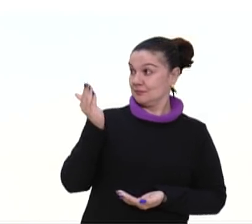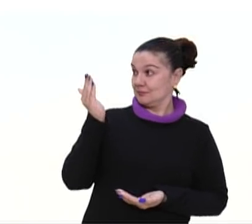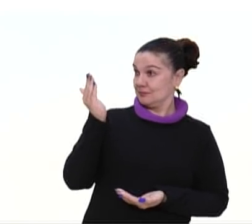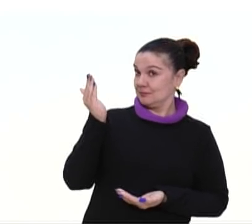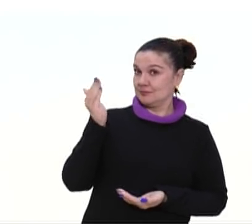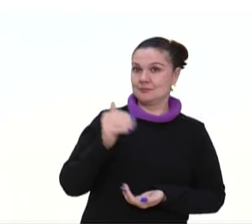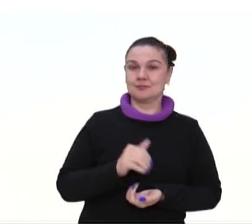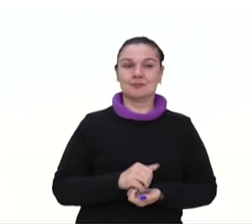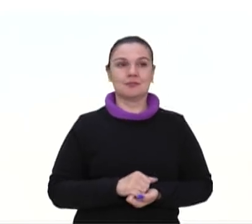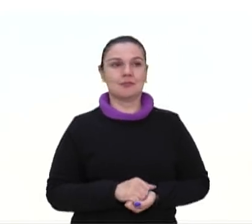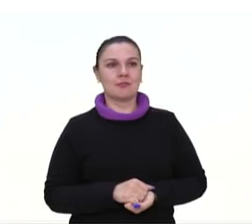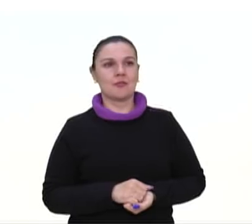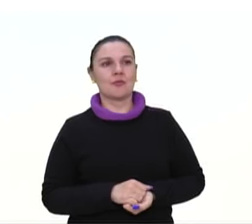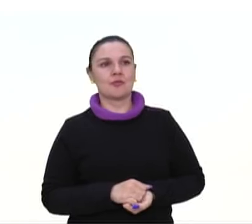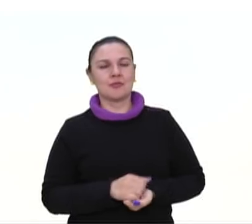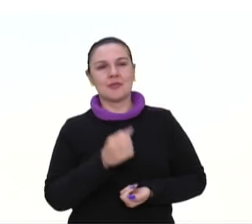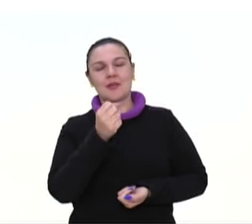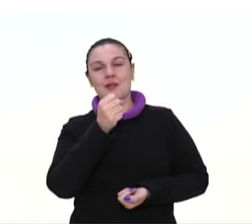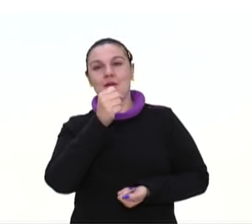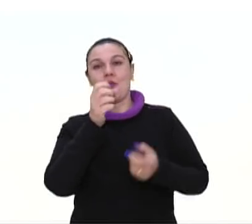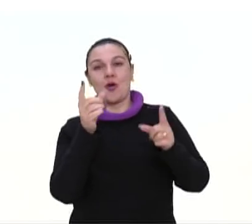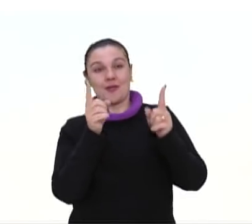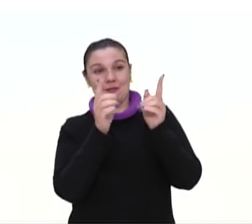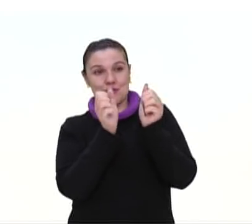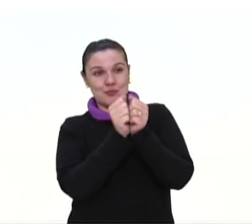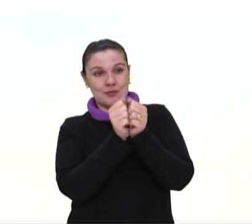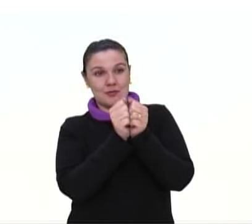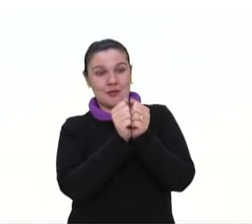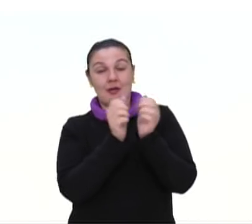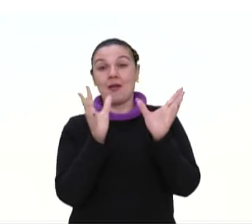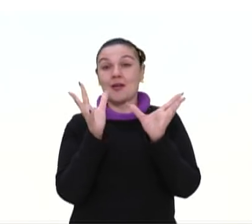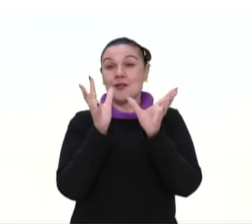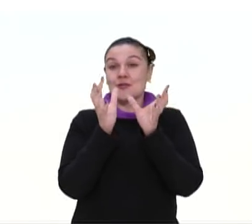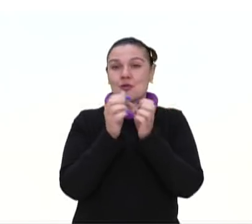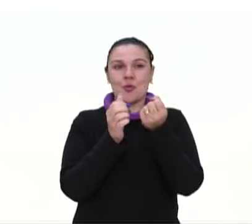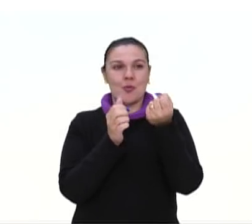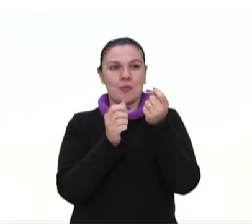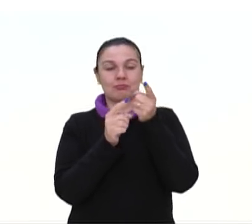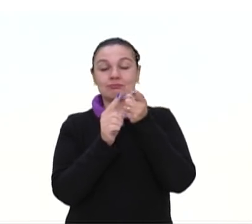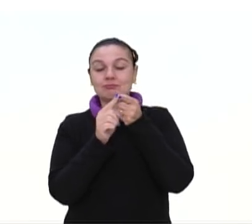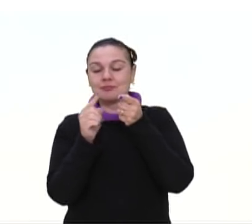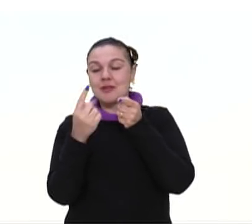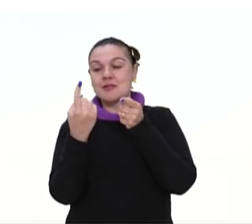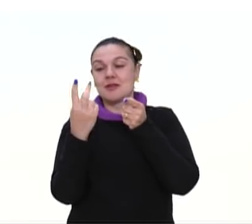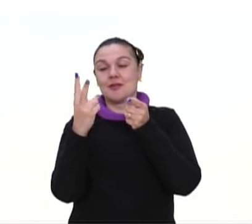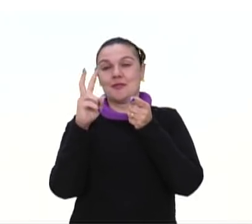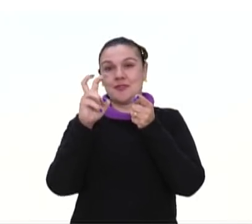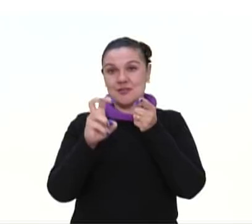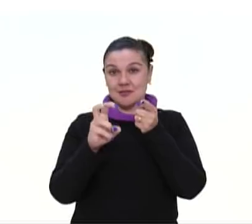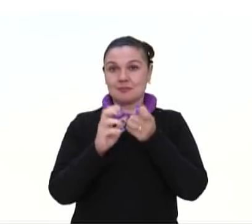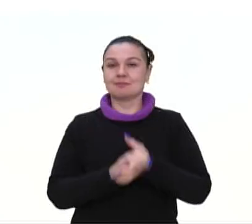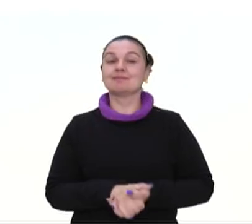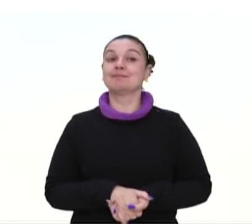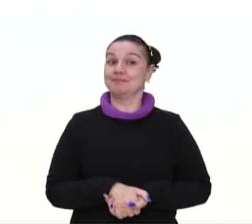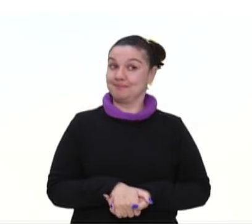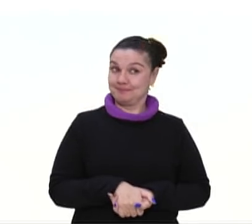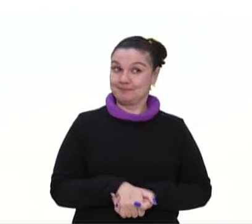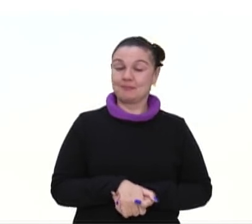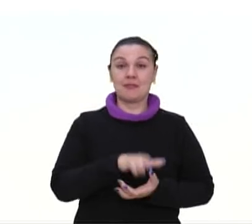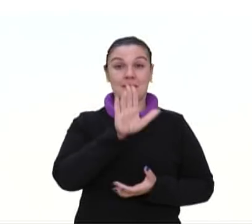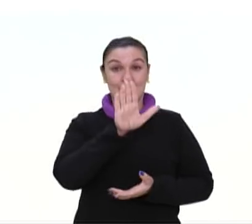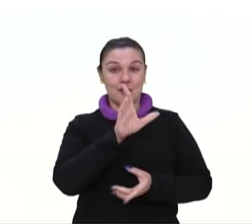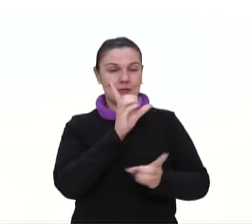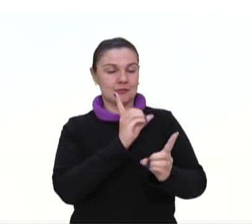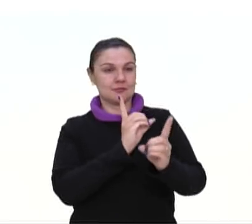2 vezes 40 dá 80, né? 80 mais 45, 125 graus. Então,